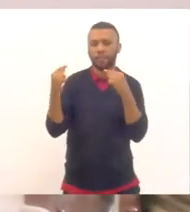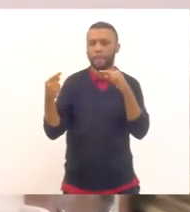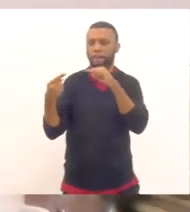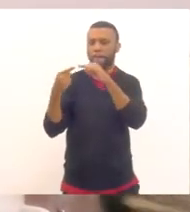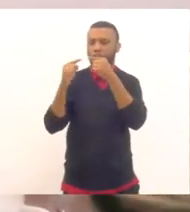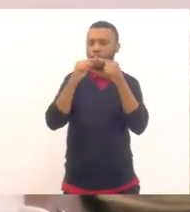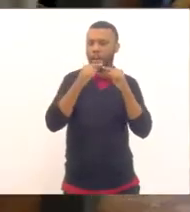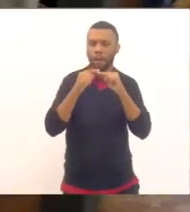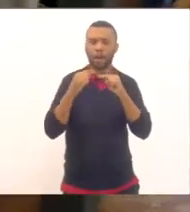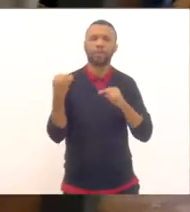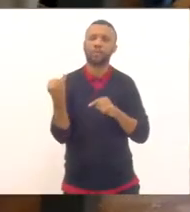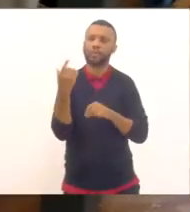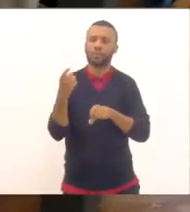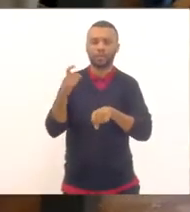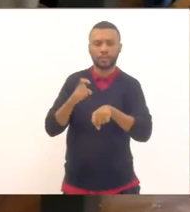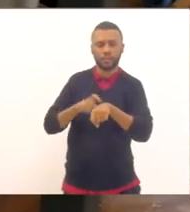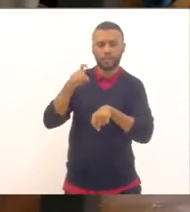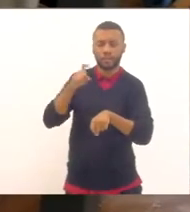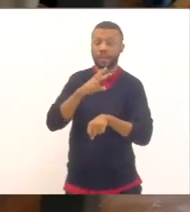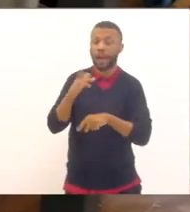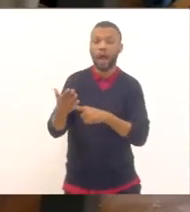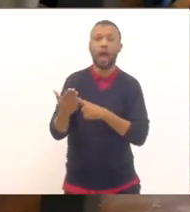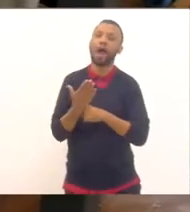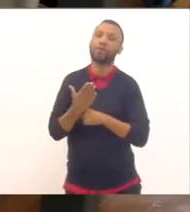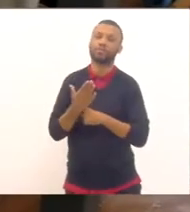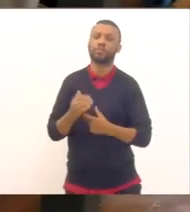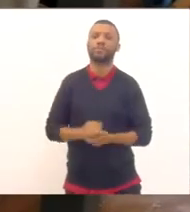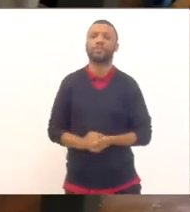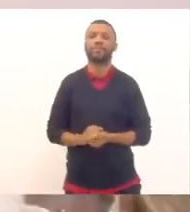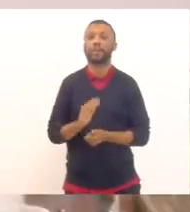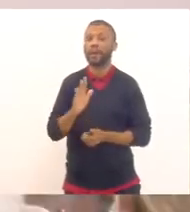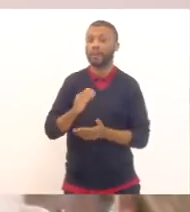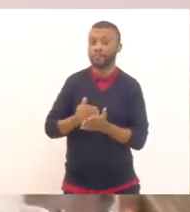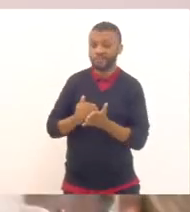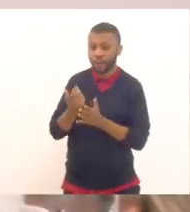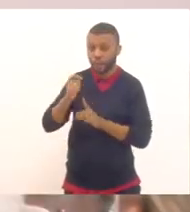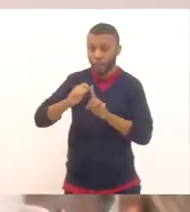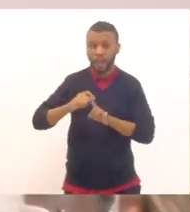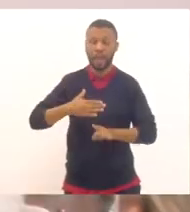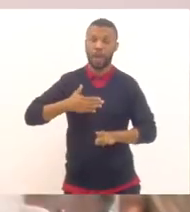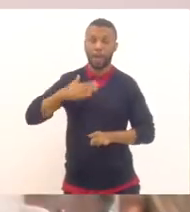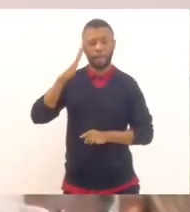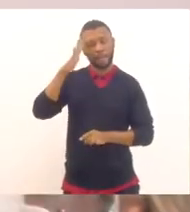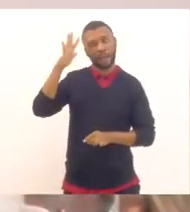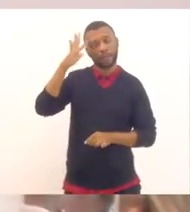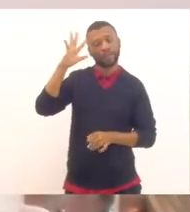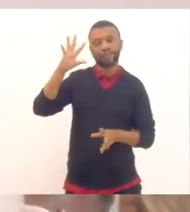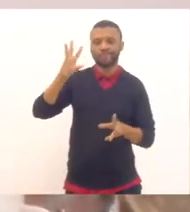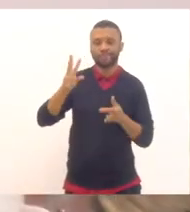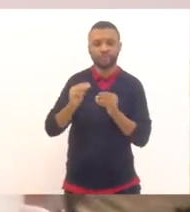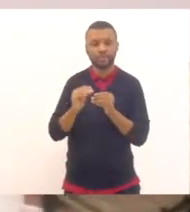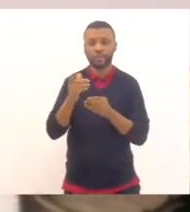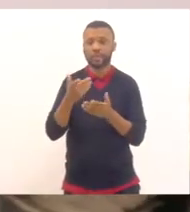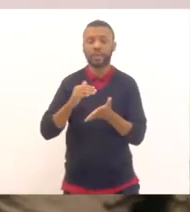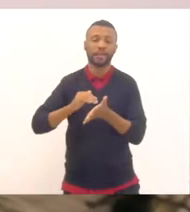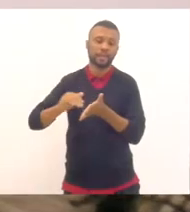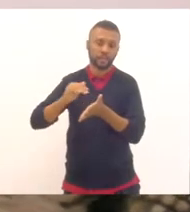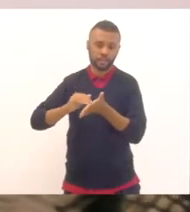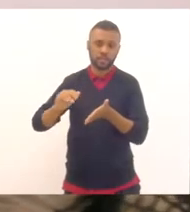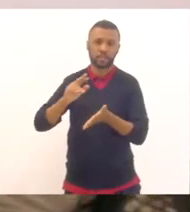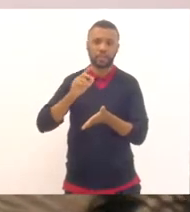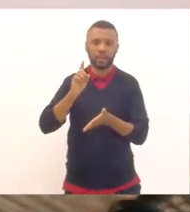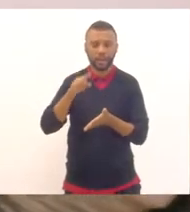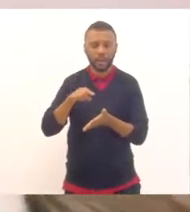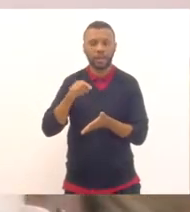importante nesse momento que eu faço ido só a partir de agosto que penso eu que entendimento da secretaria